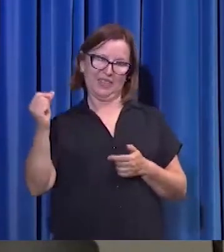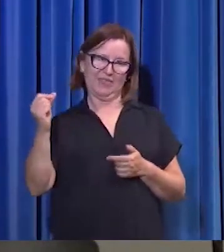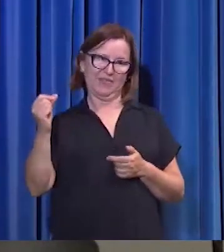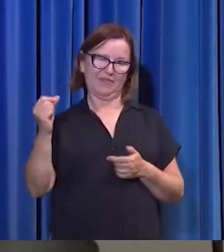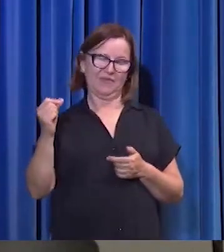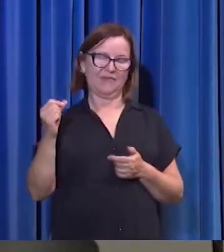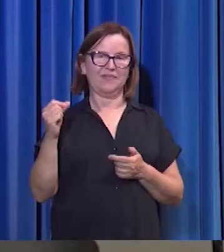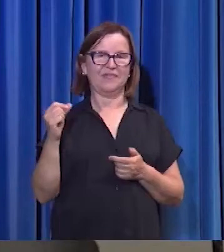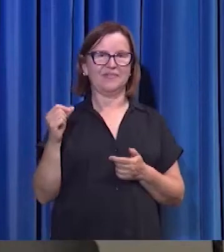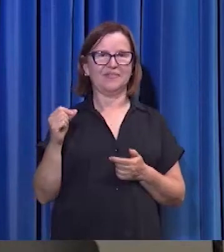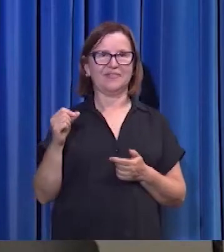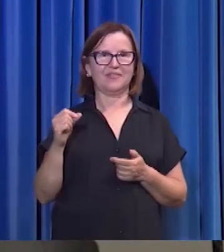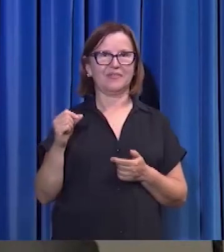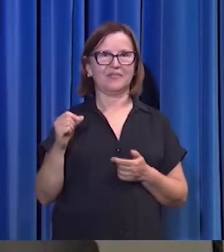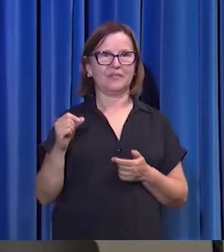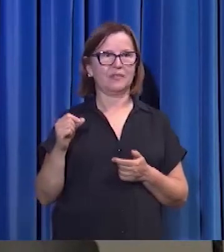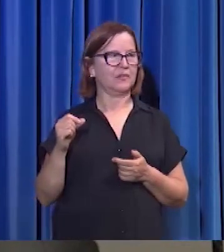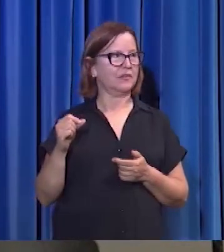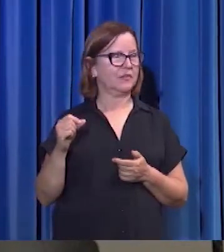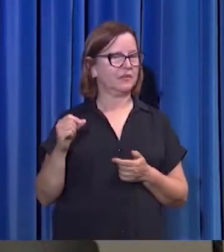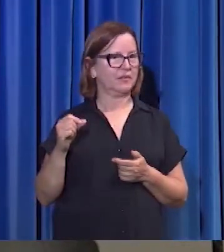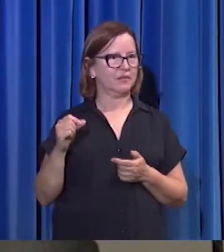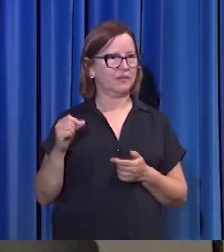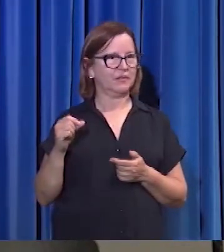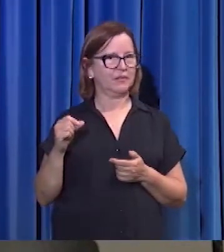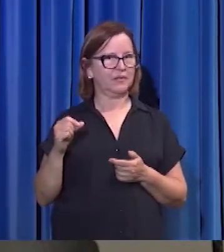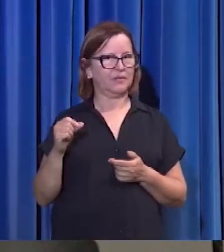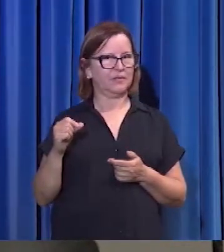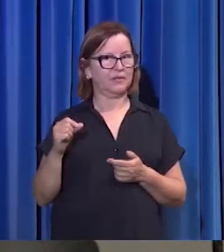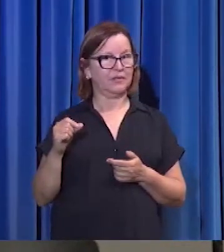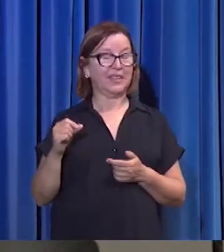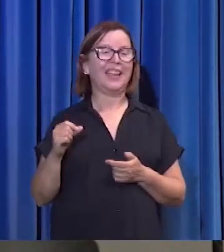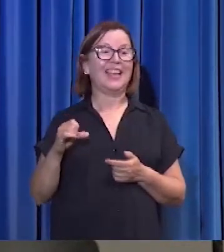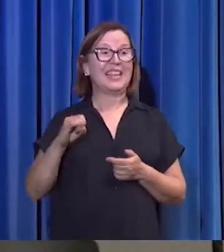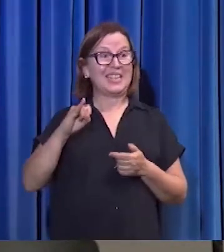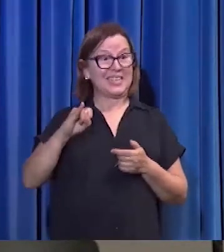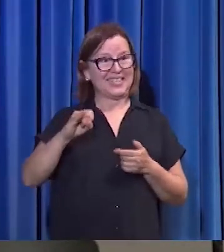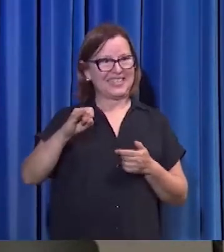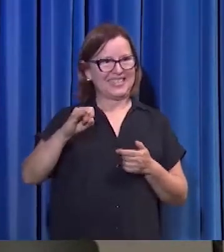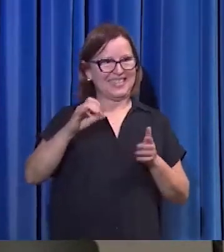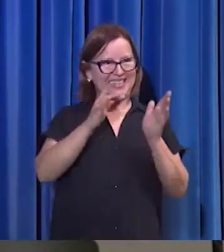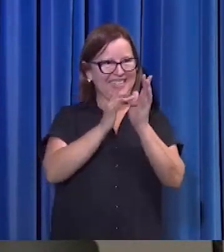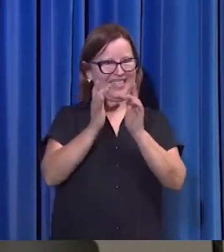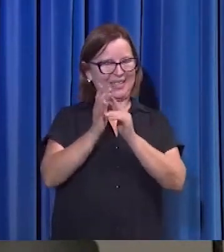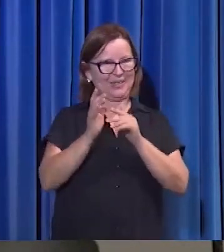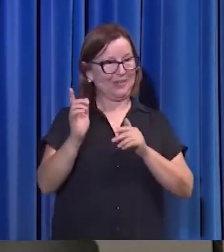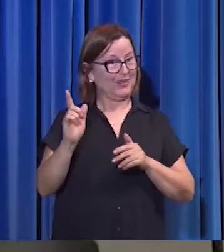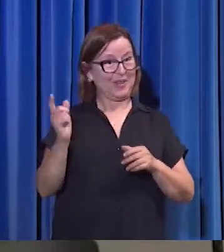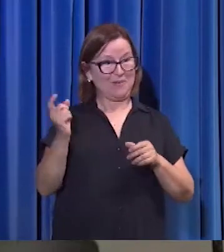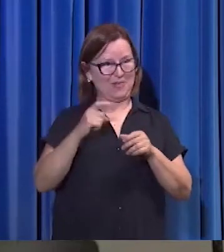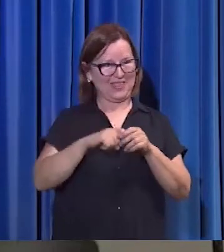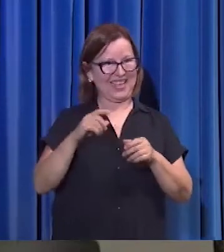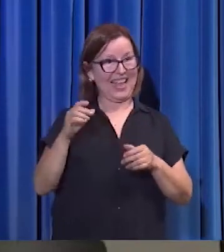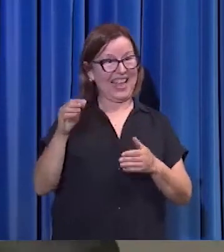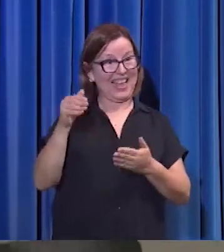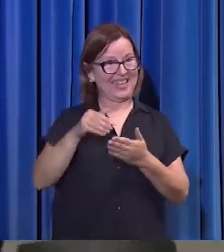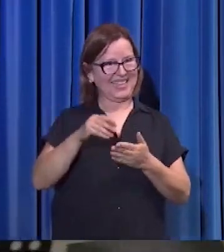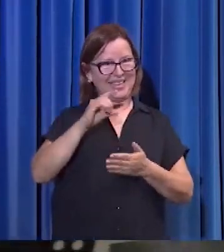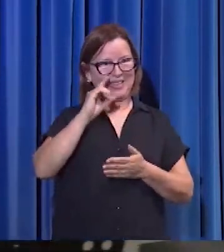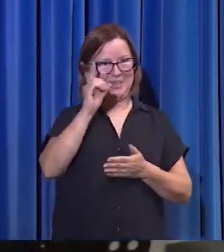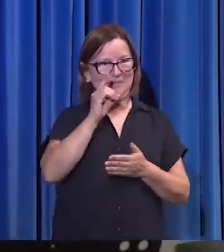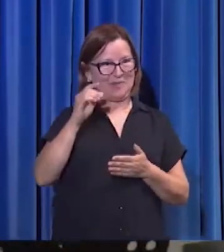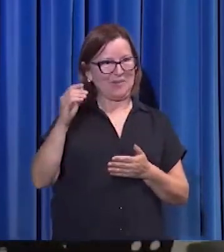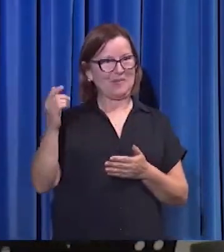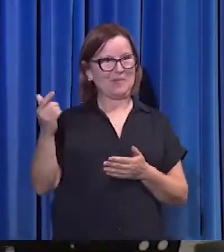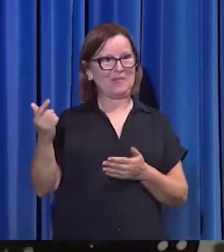Senhor quiser, se o Jesus não voltar até domingo que vem, a gente vai entrar no capítulo